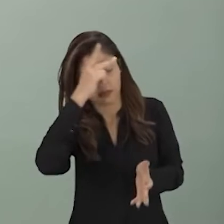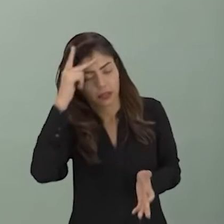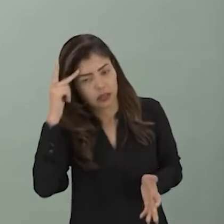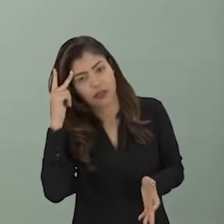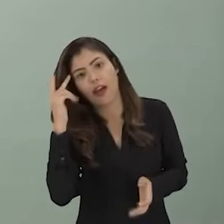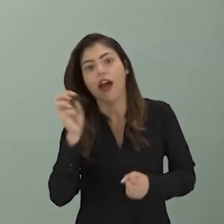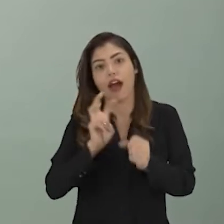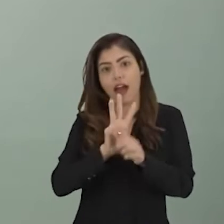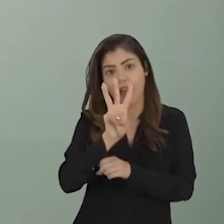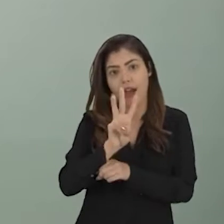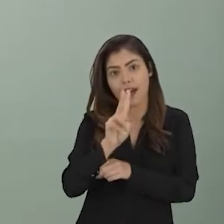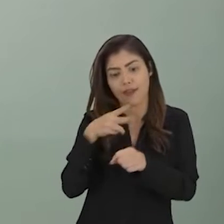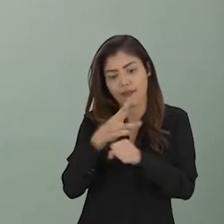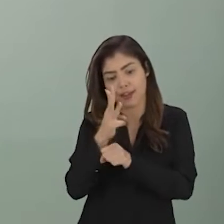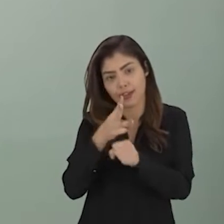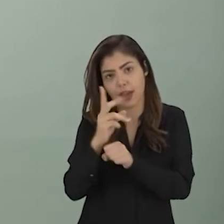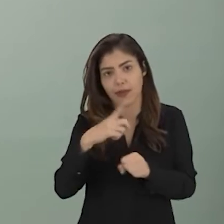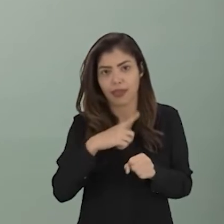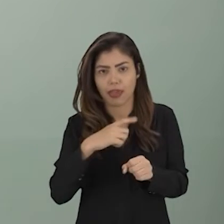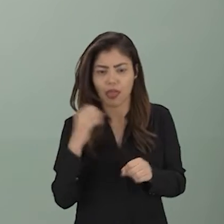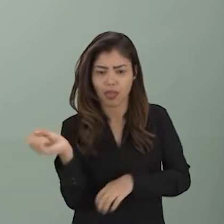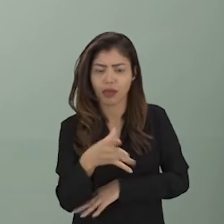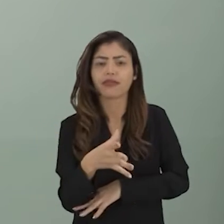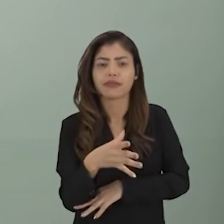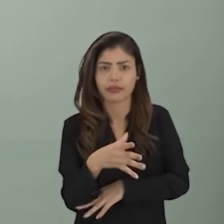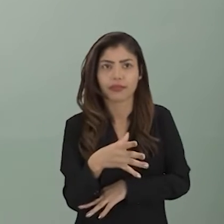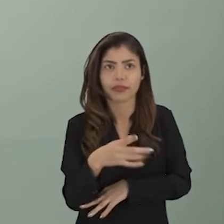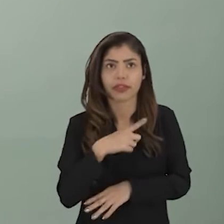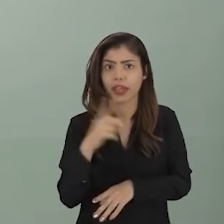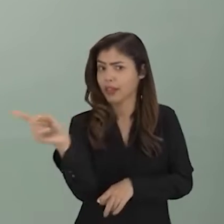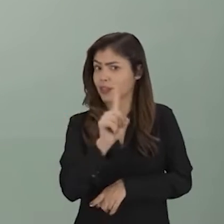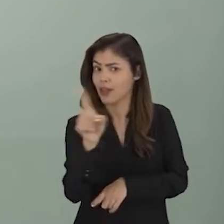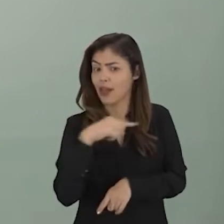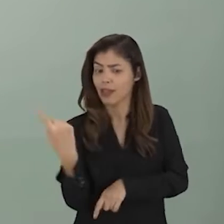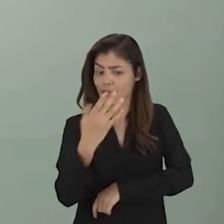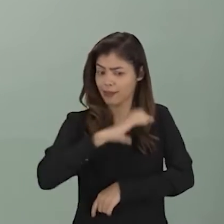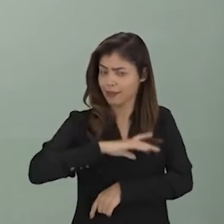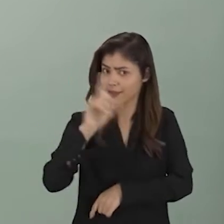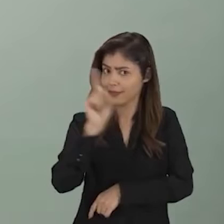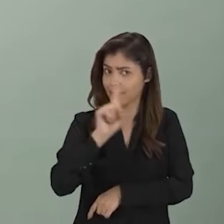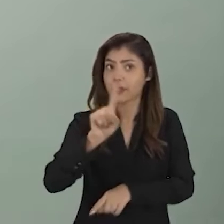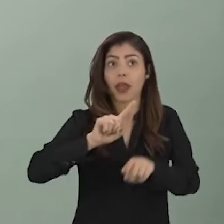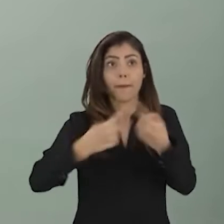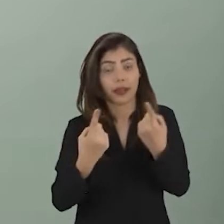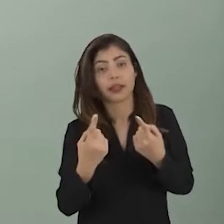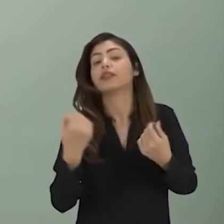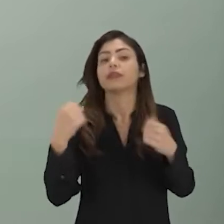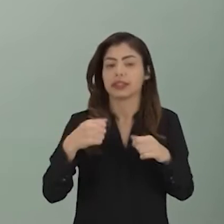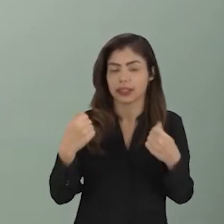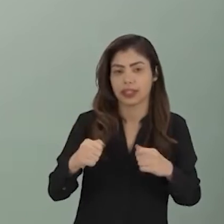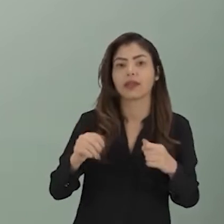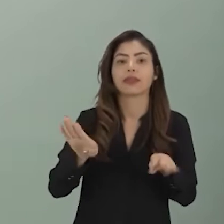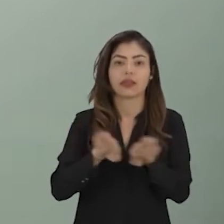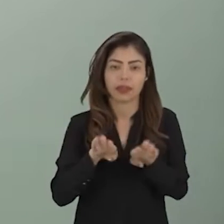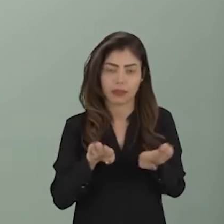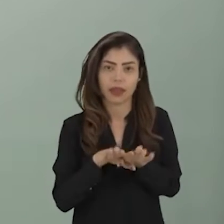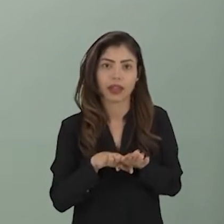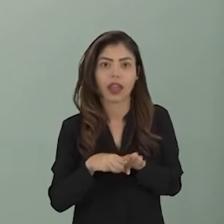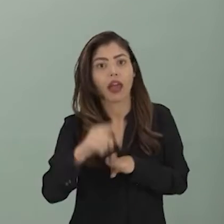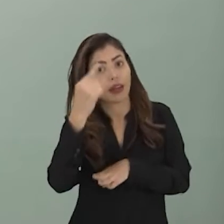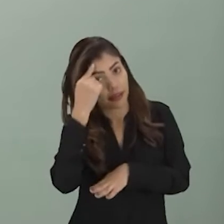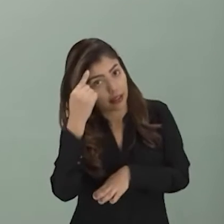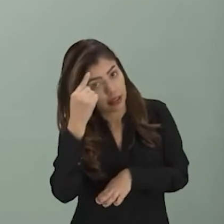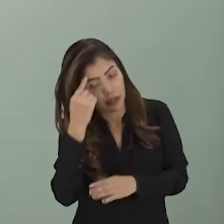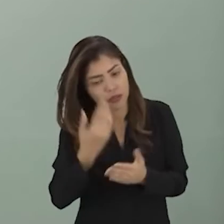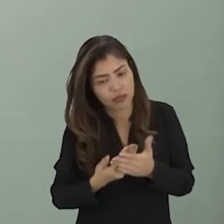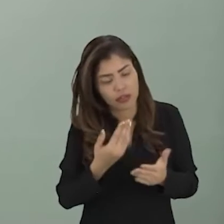aí no WhatsApp, né, escreve algumas interjeições novas no internetês que não é do nosso português. Mas a gente precisa também entender e